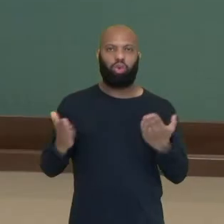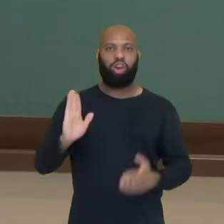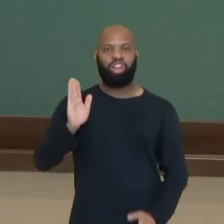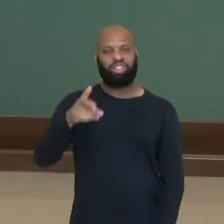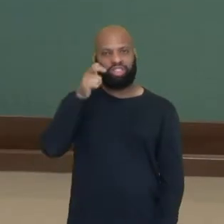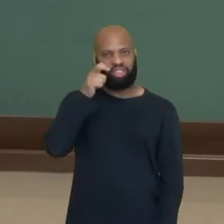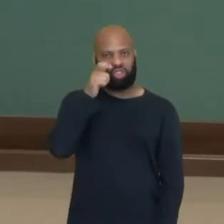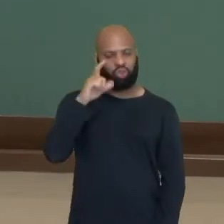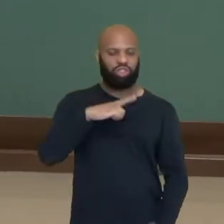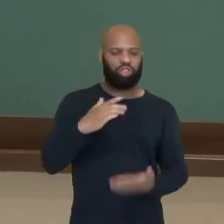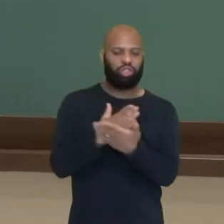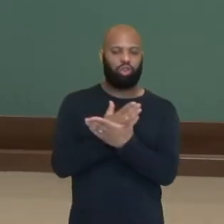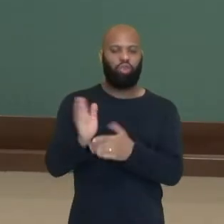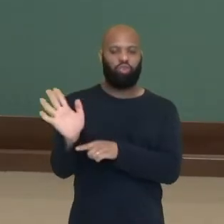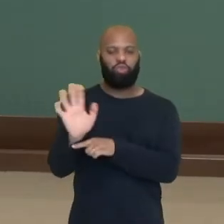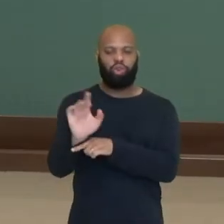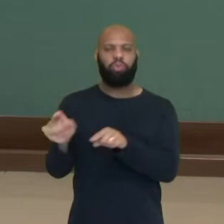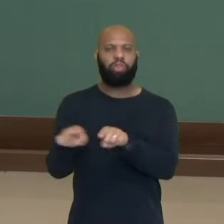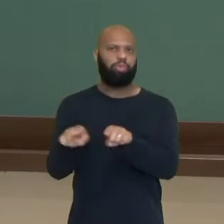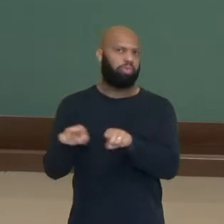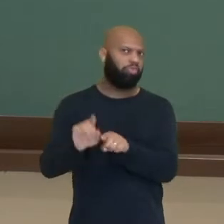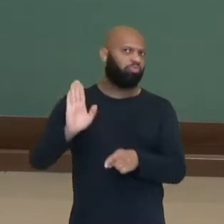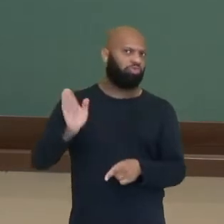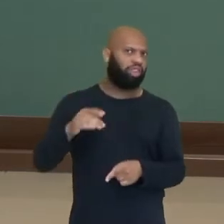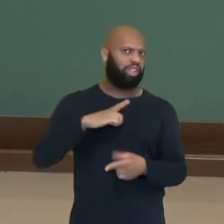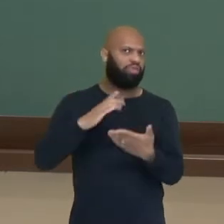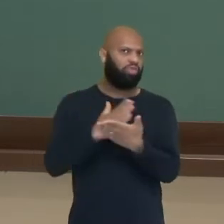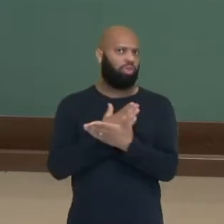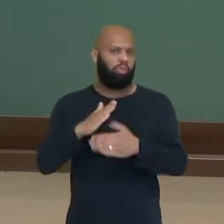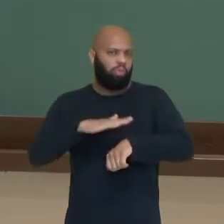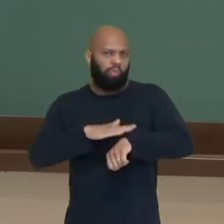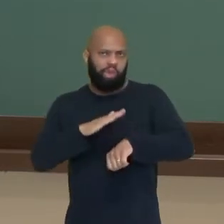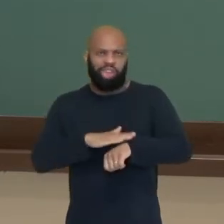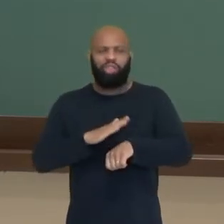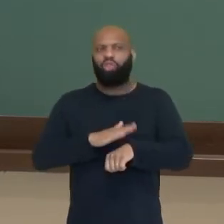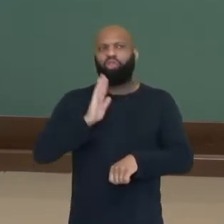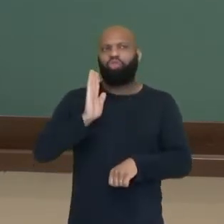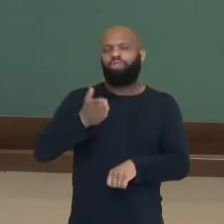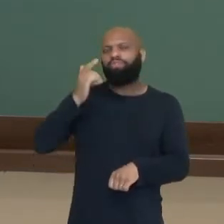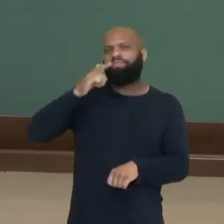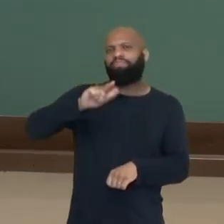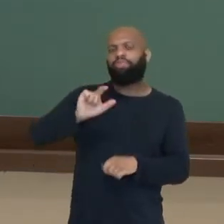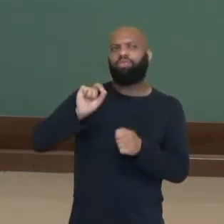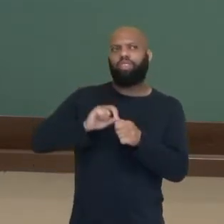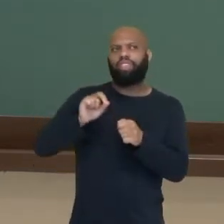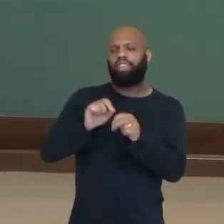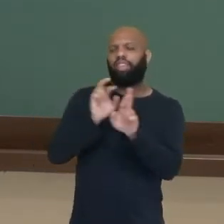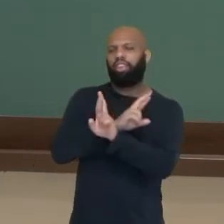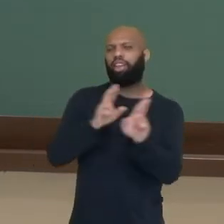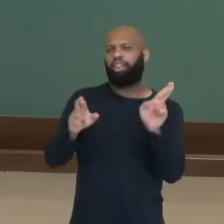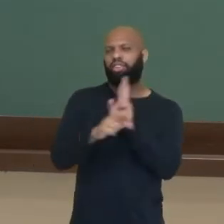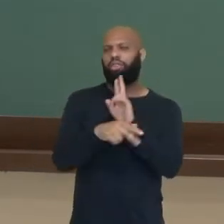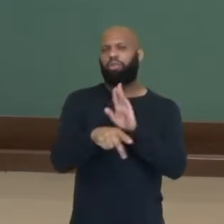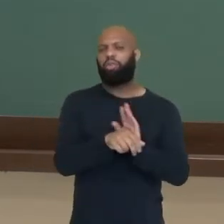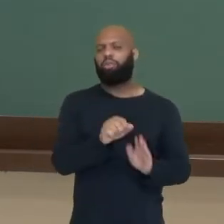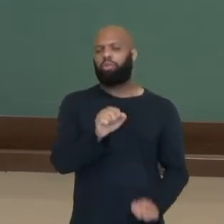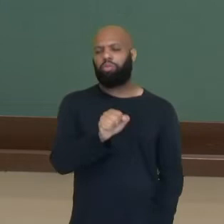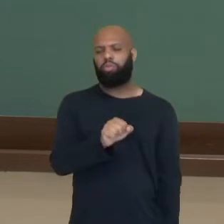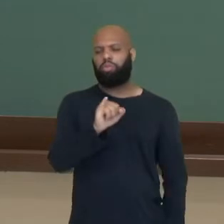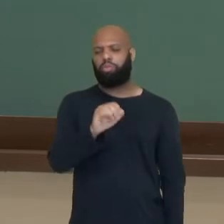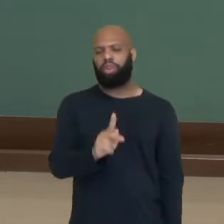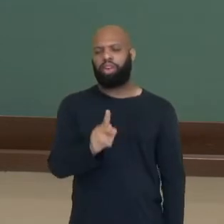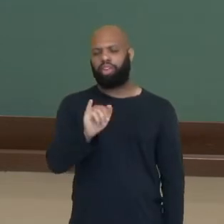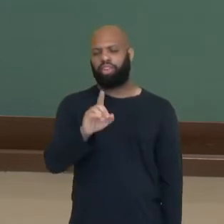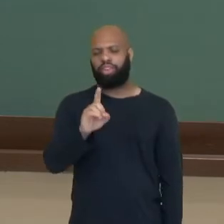assistimos algum filme? Passamos por alguma situação que nós consigamos fazer essa relação com o Aikido?